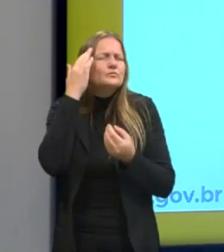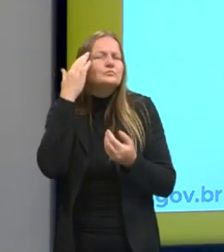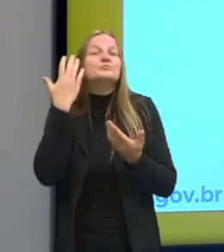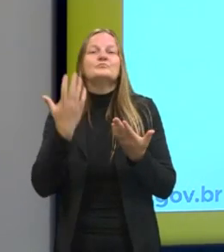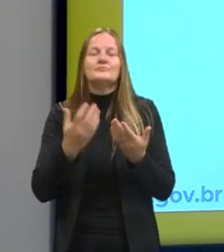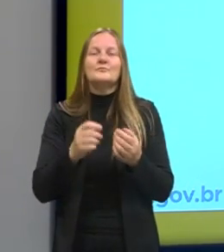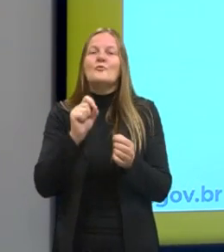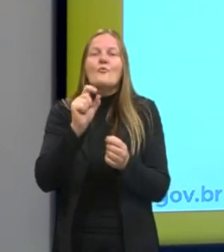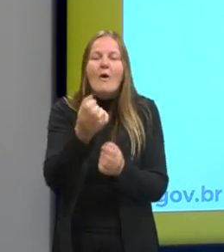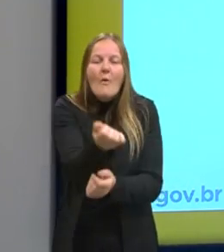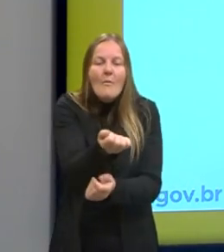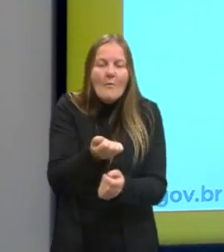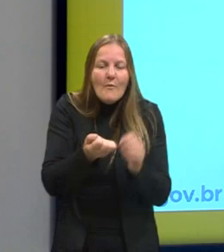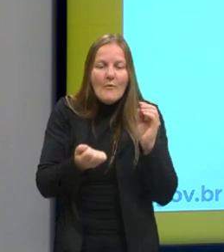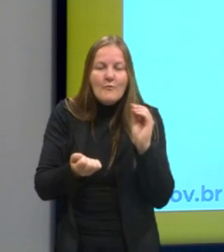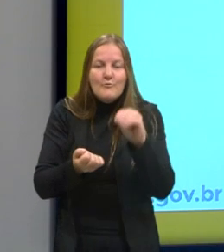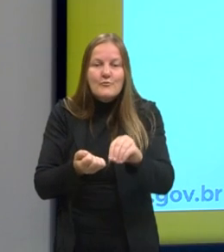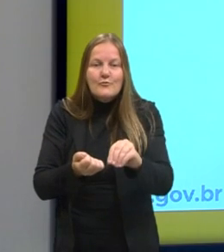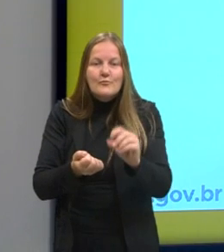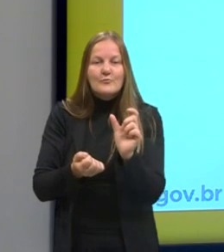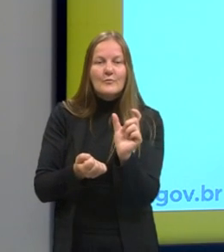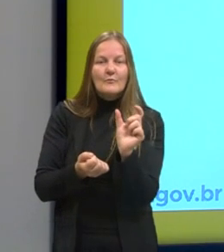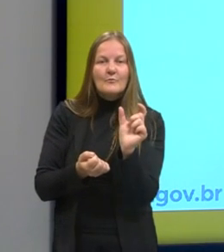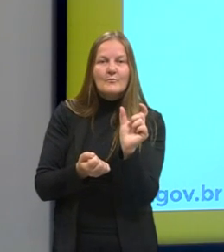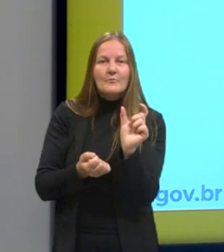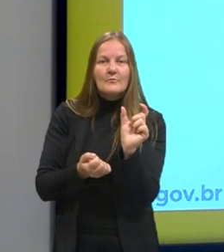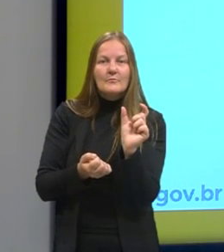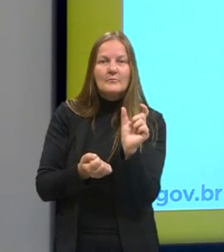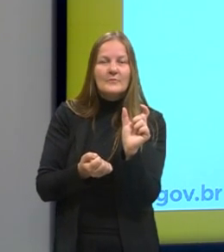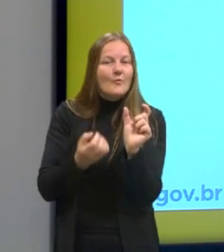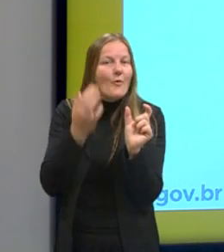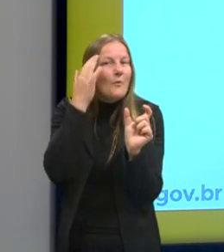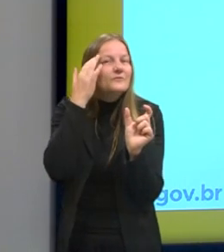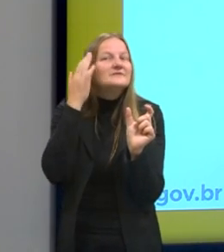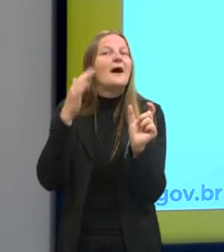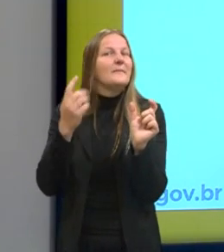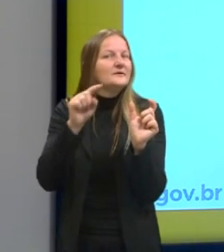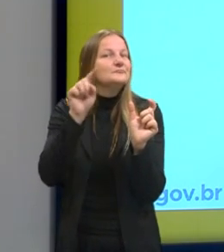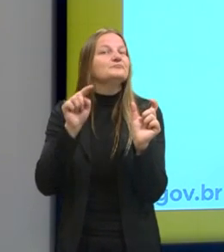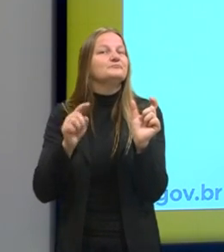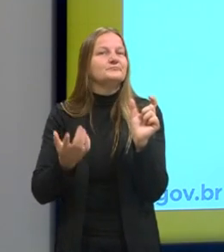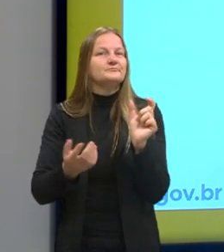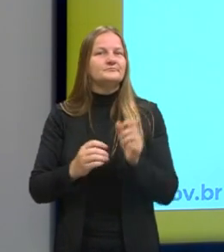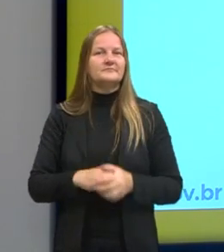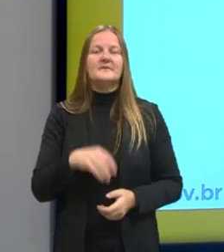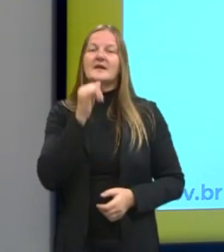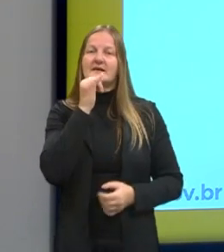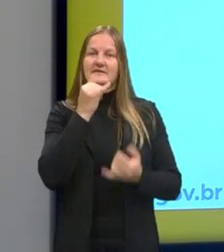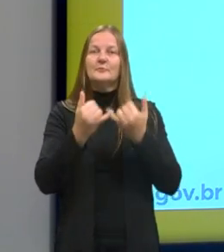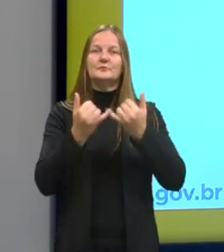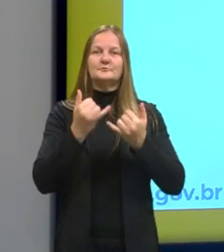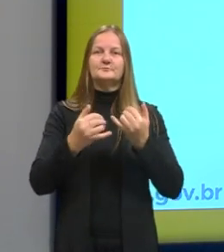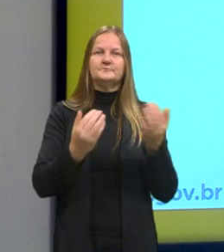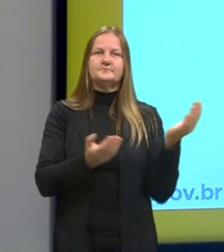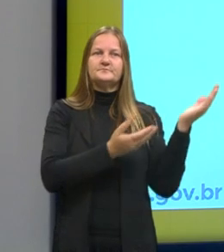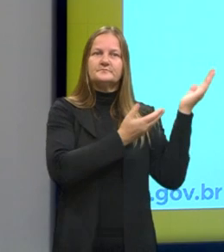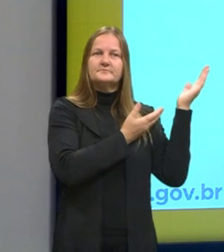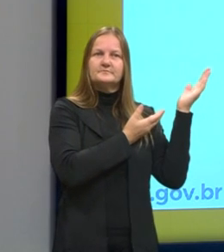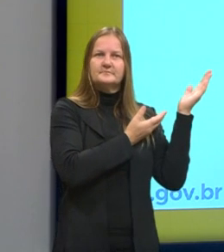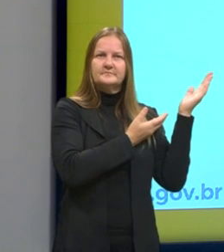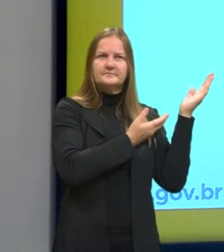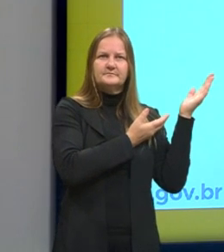em qual gaveta eu coloco aquela determinada palavra? E daí eu vou dar um exemplo para vocês